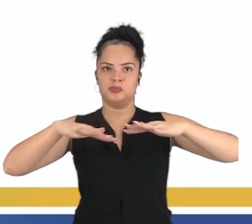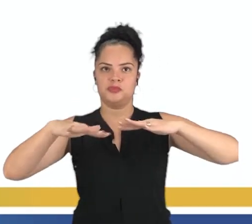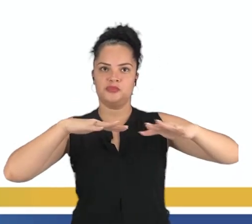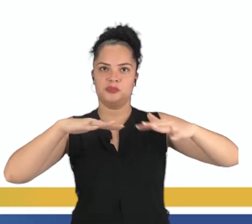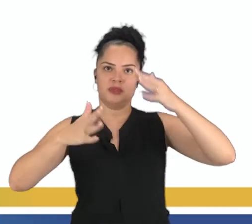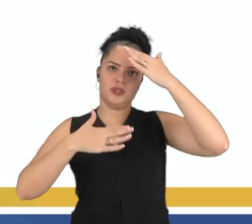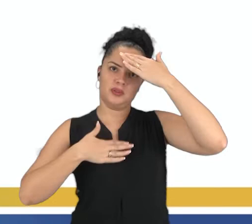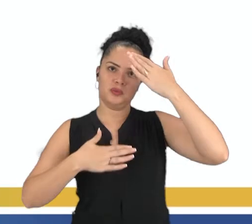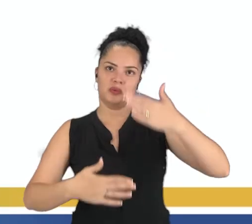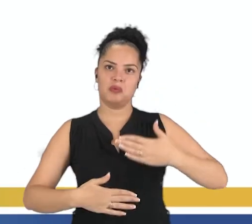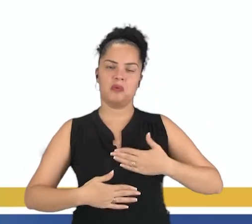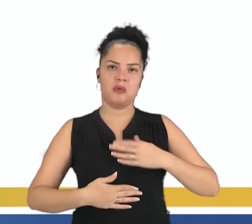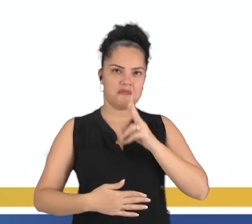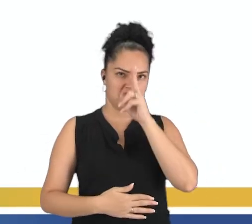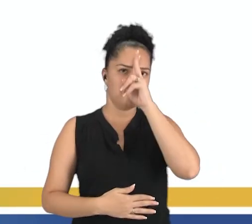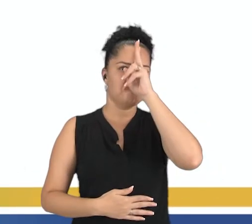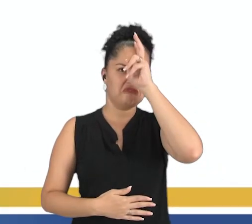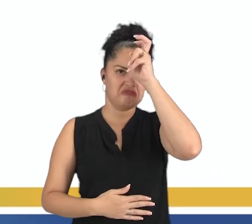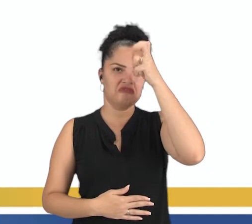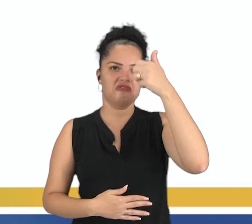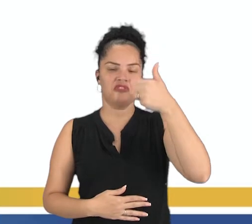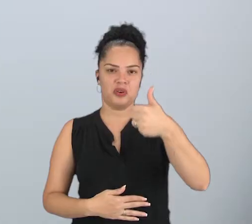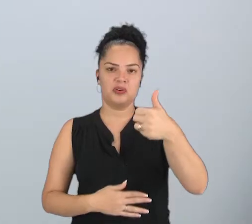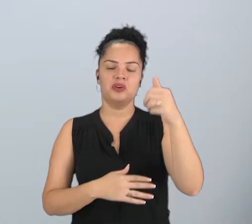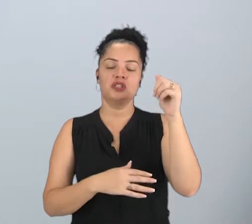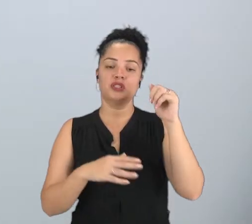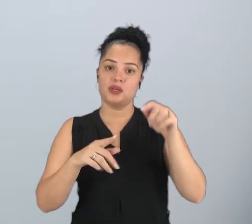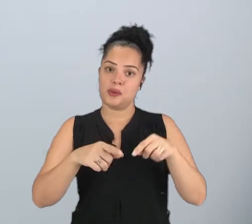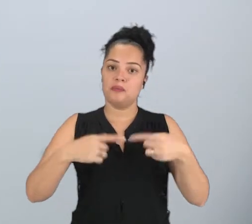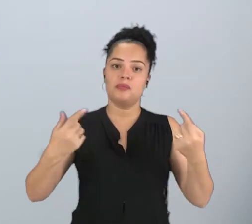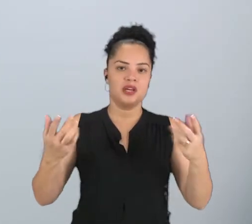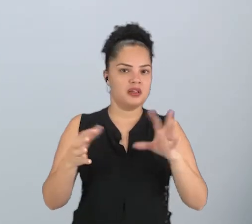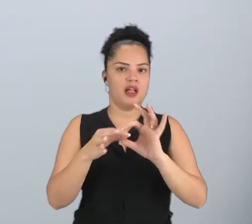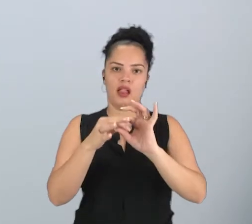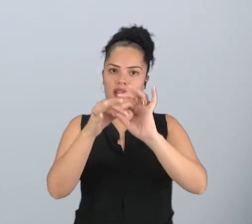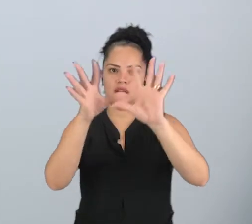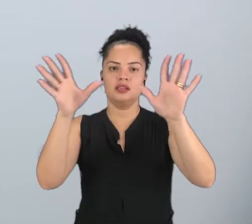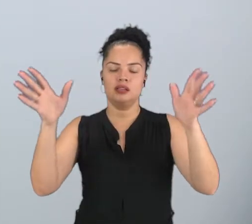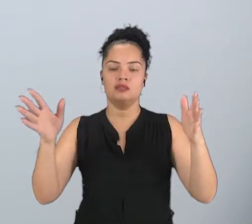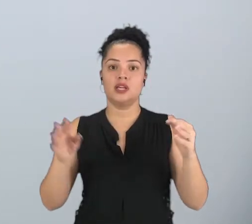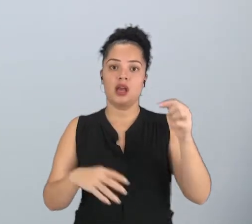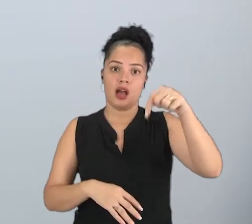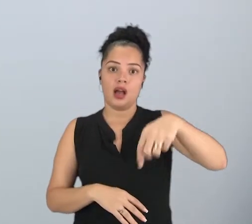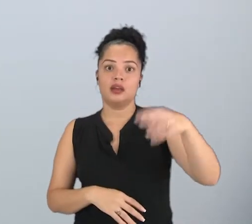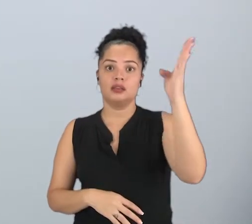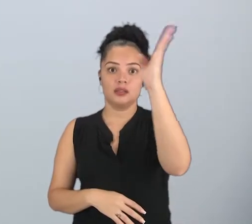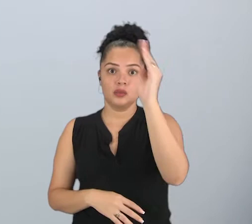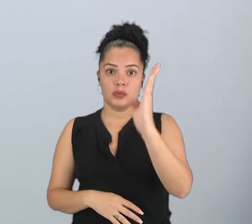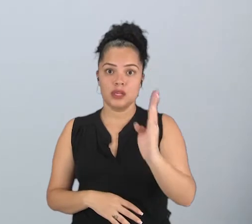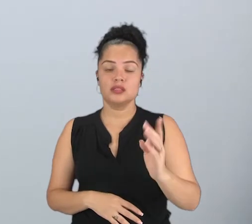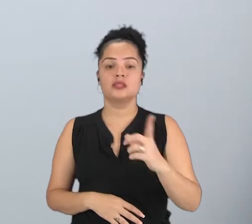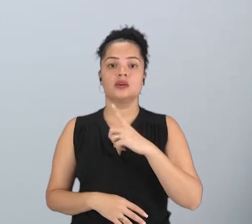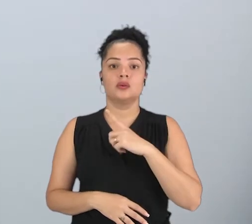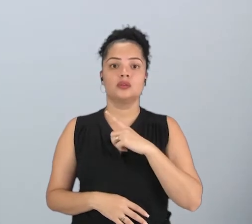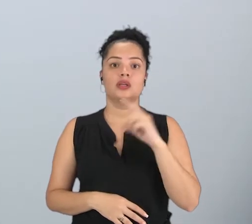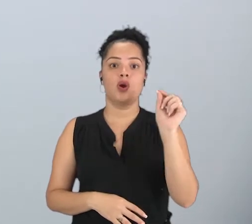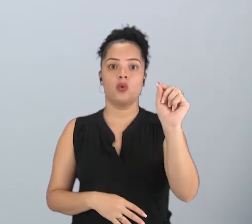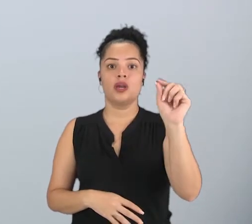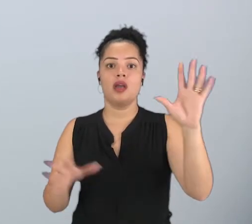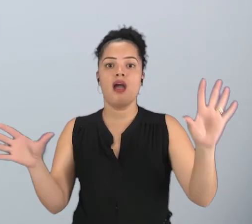que precisa de toda a força, de toda a coreografia, mas mais descontraídos. E no Brasil, gente, nós vamos ter o quê? A